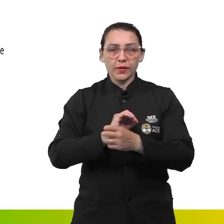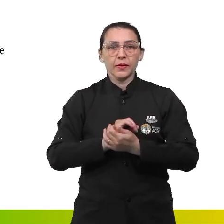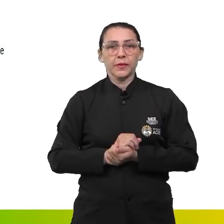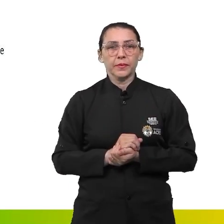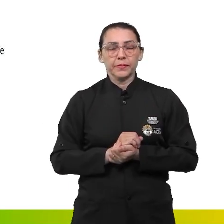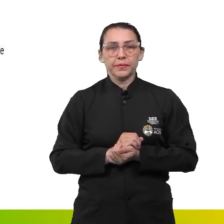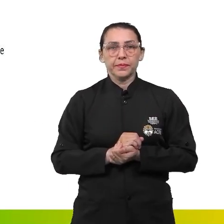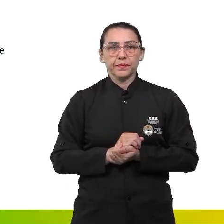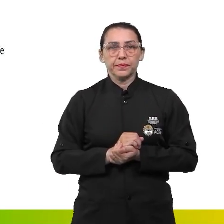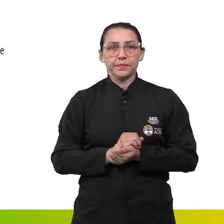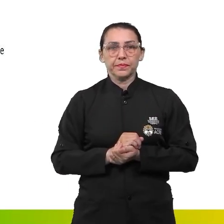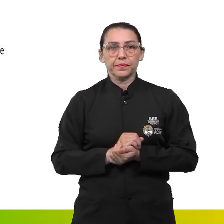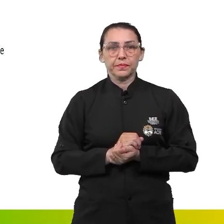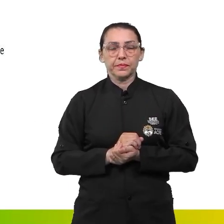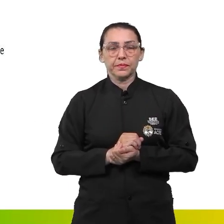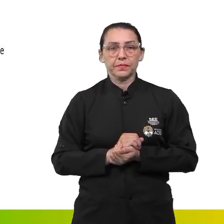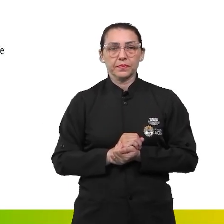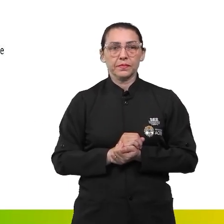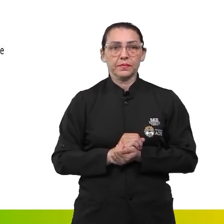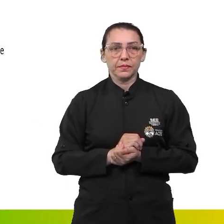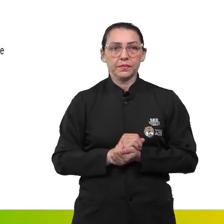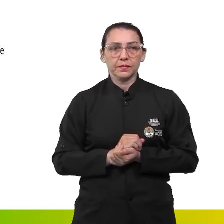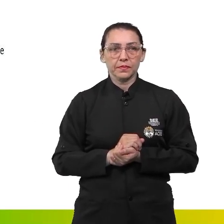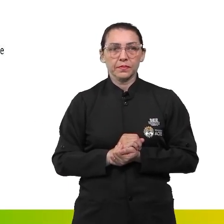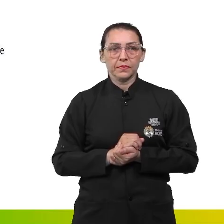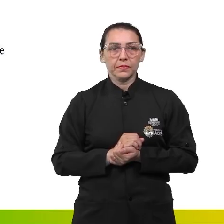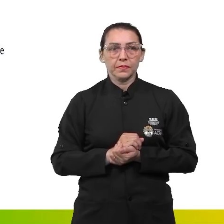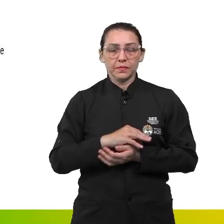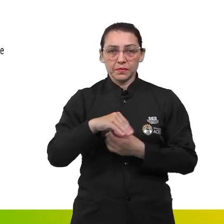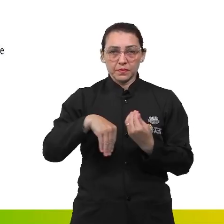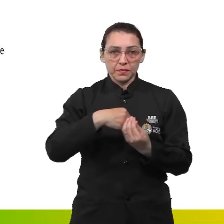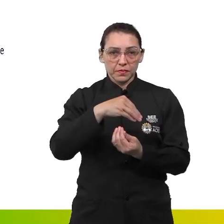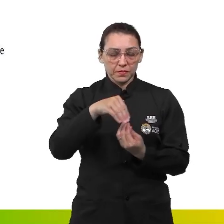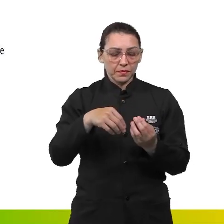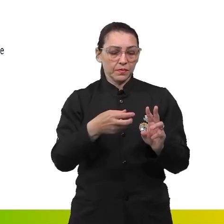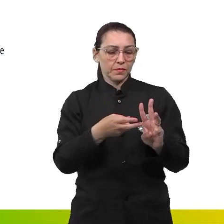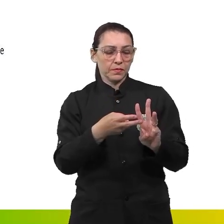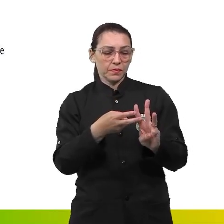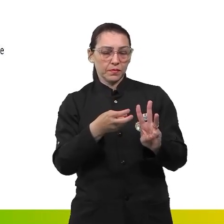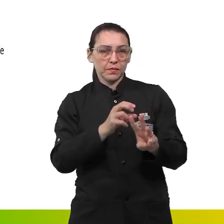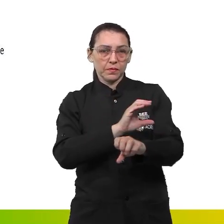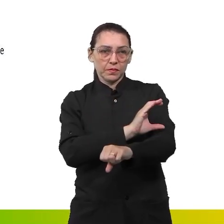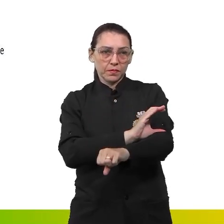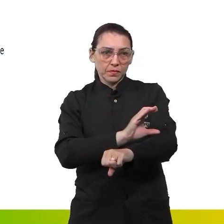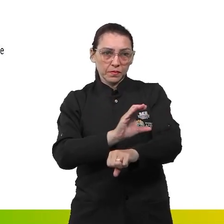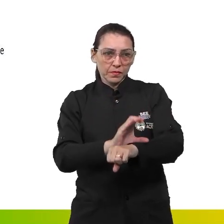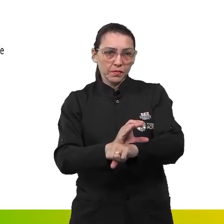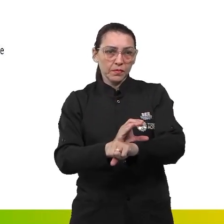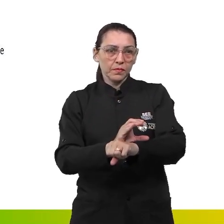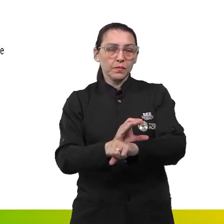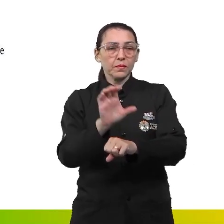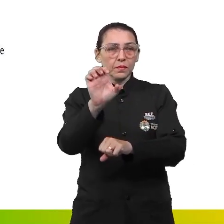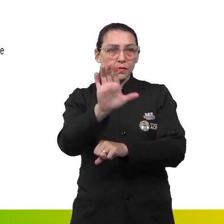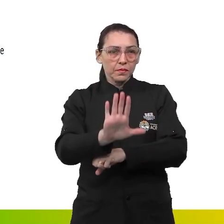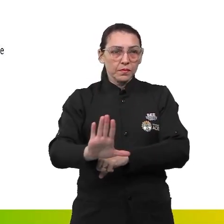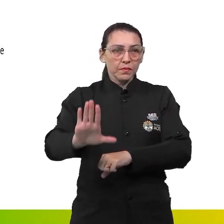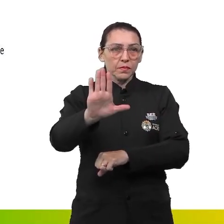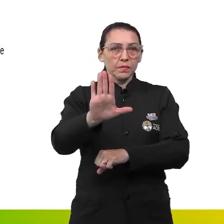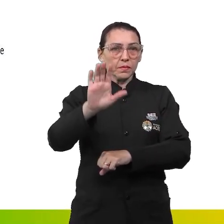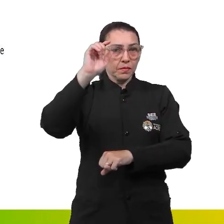pessoal, ela é um misto de cultura indígena com a cultura